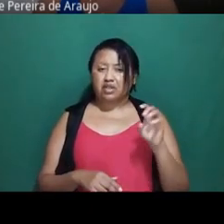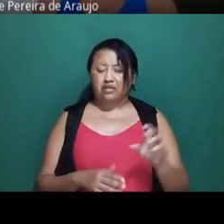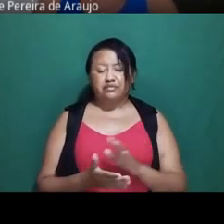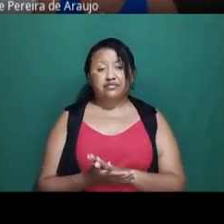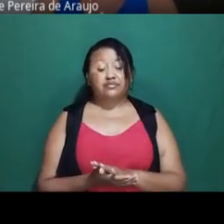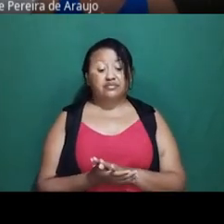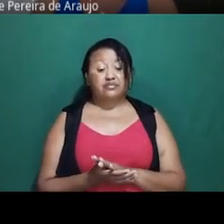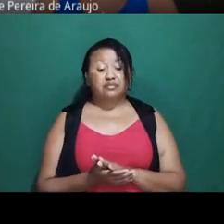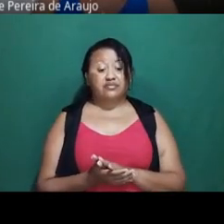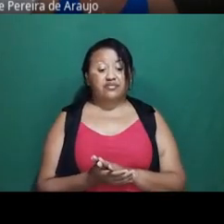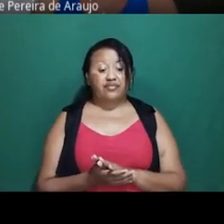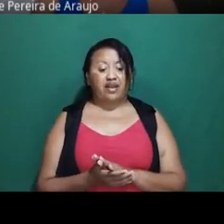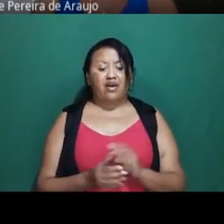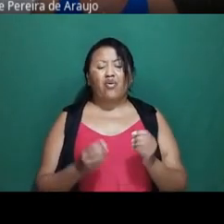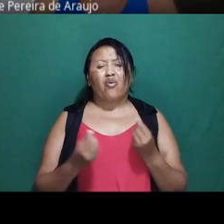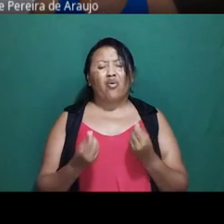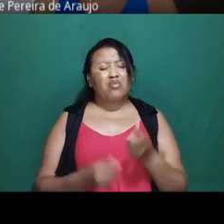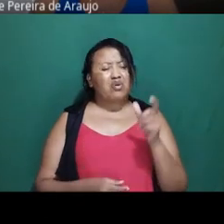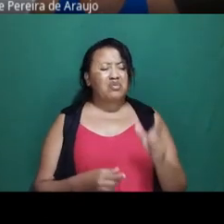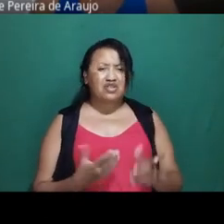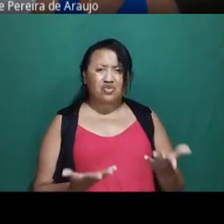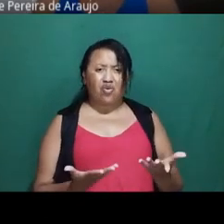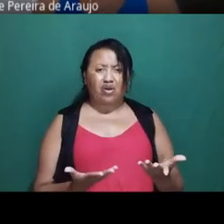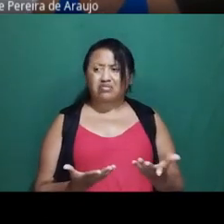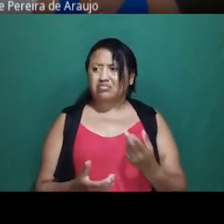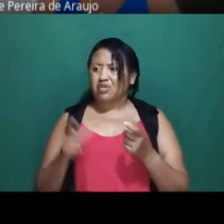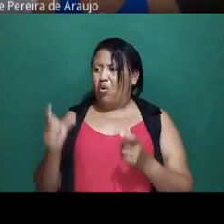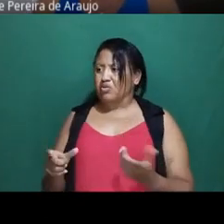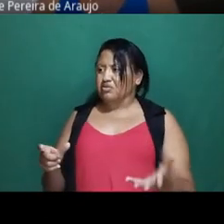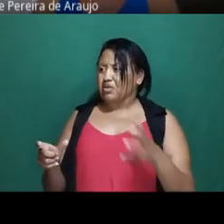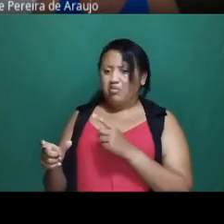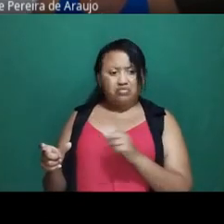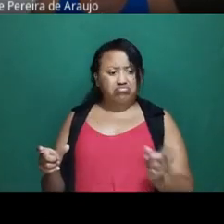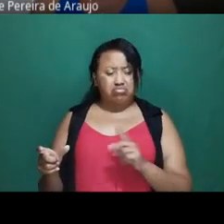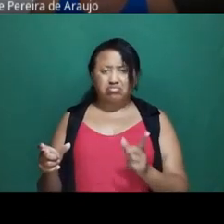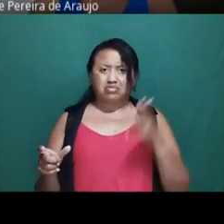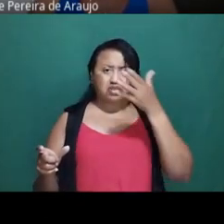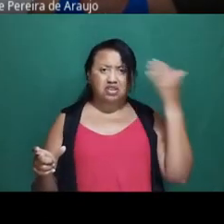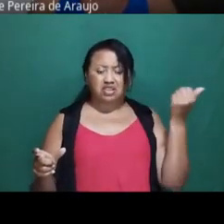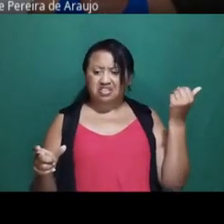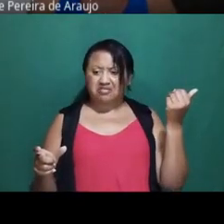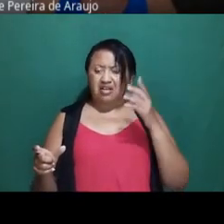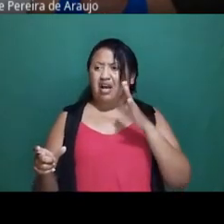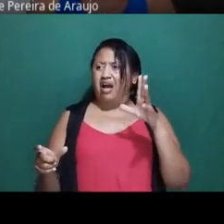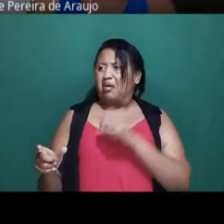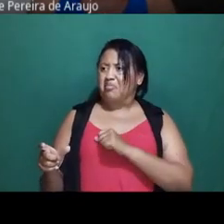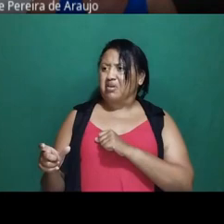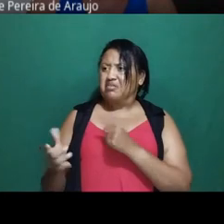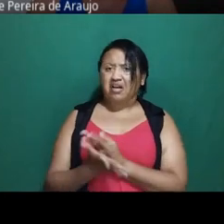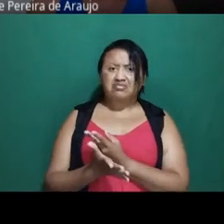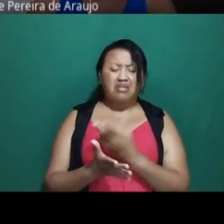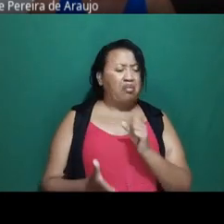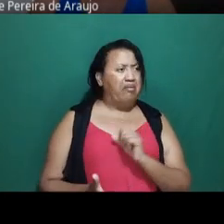d e a letra e que podem uma criatura se não entre criaturas amar e esquecer amar e malamar